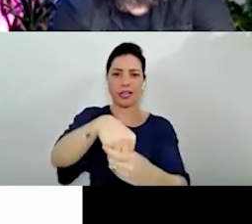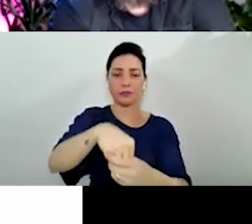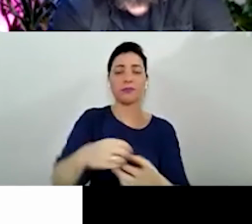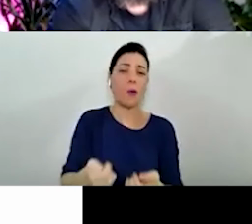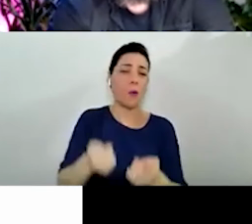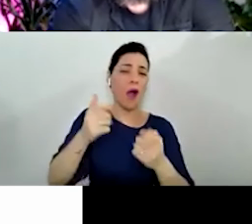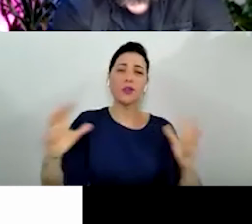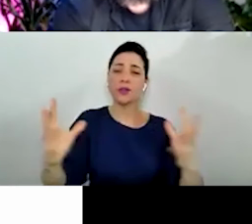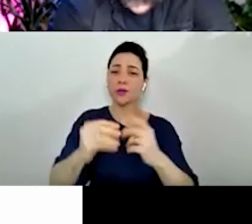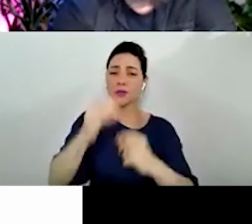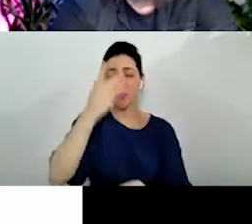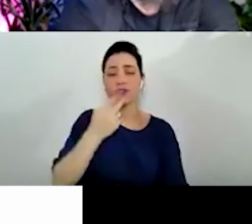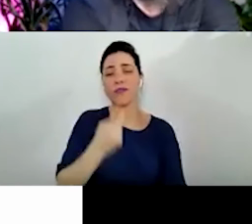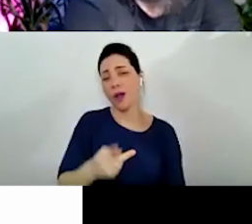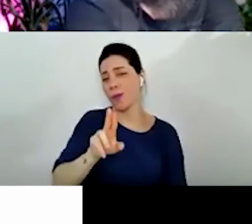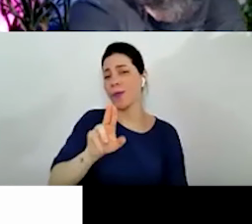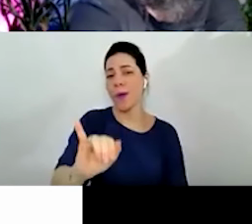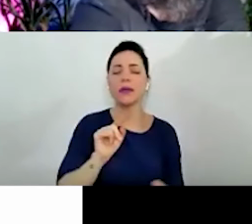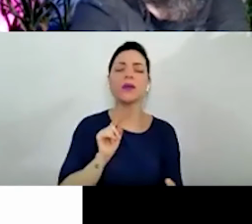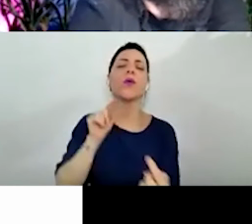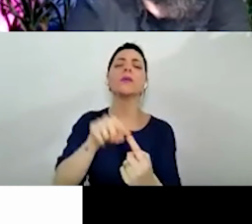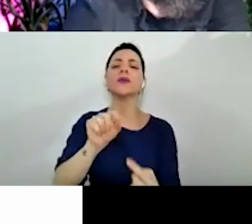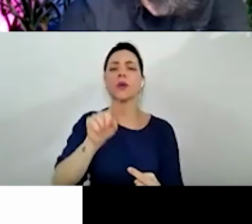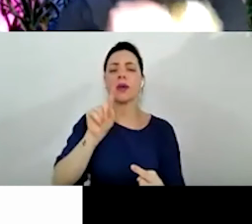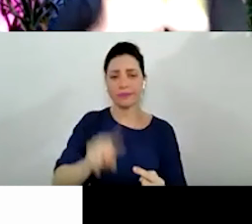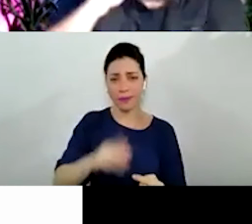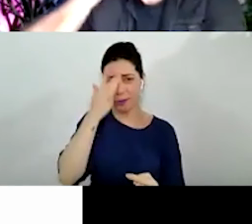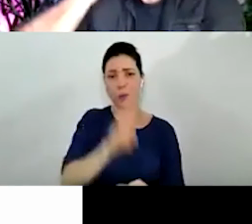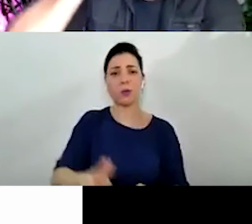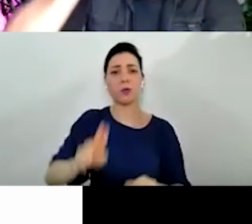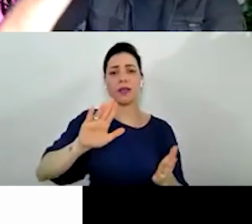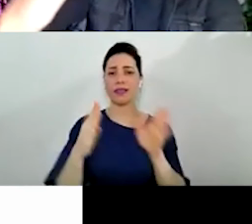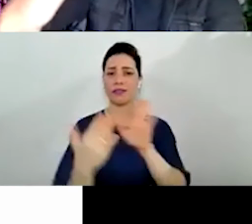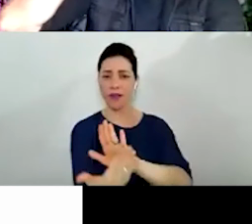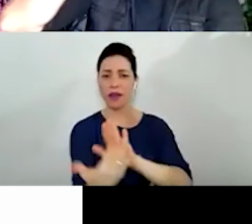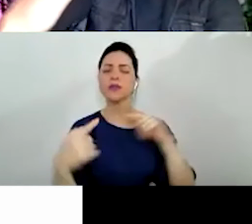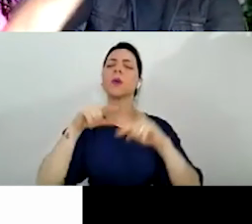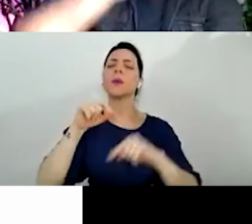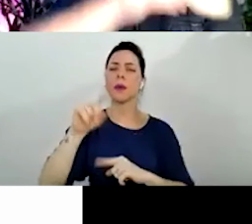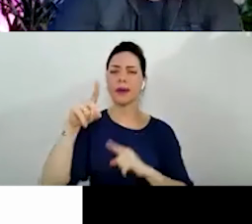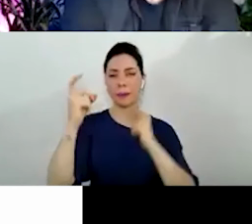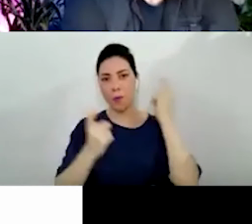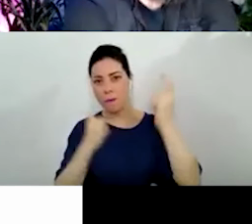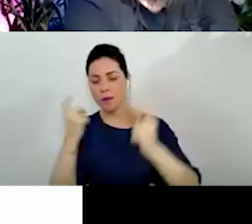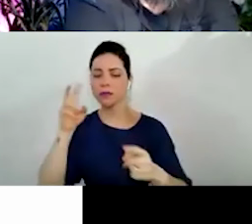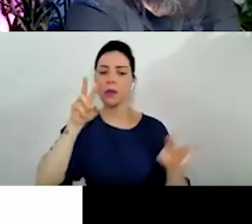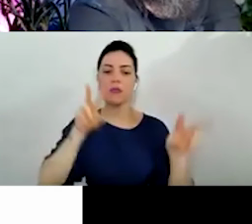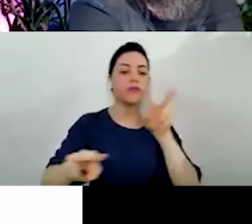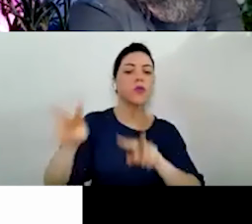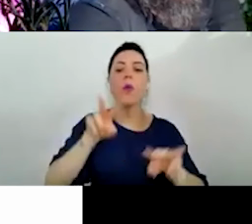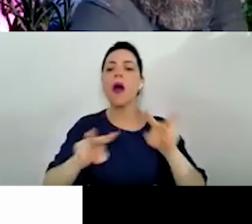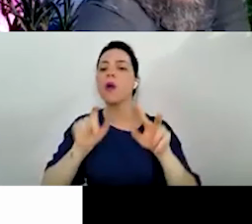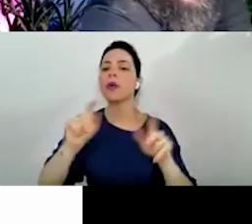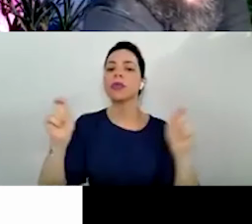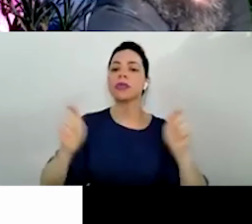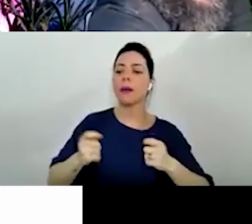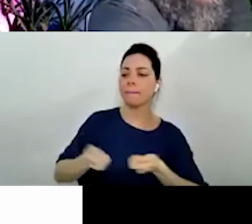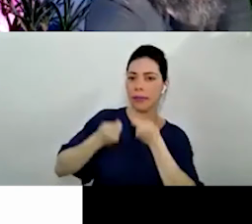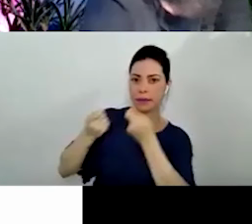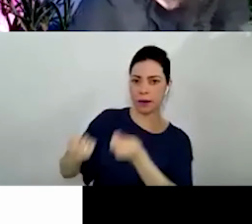o quase todo mundo fala aí uai que é basicamente uso interface quer preocupação ou visual daquilo que está entregando